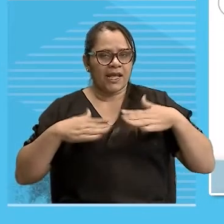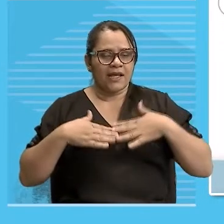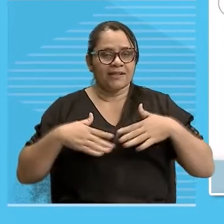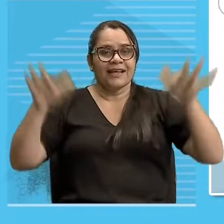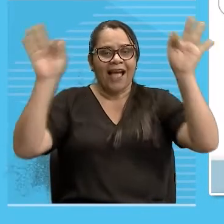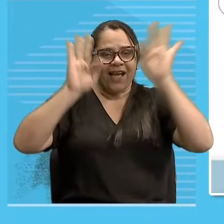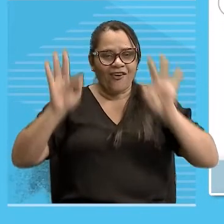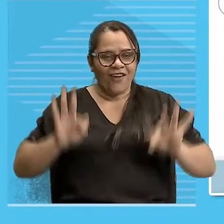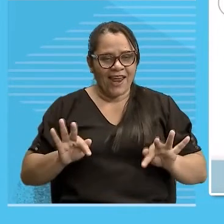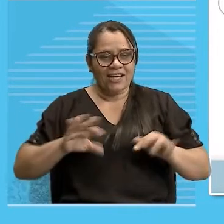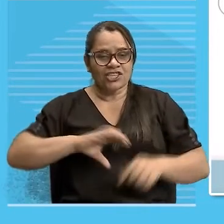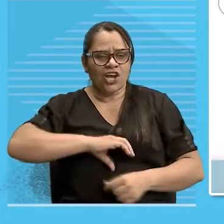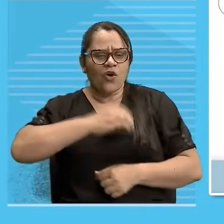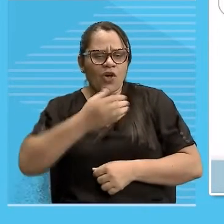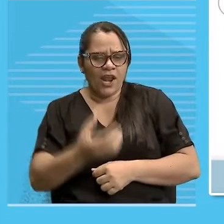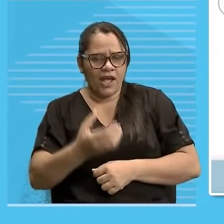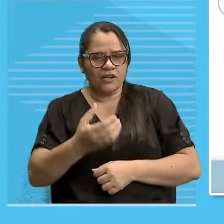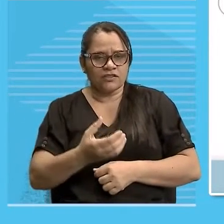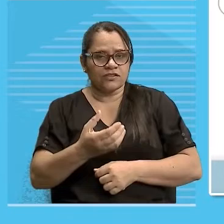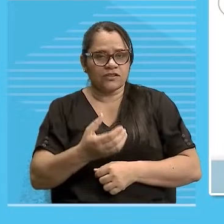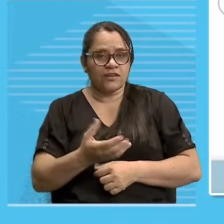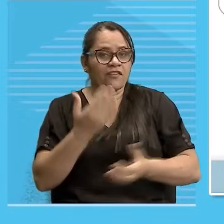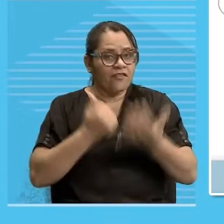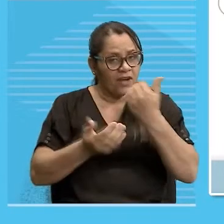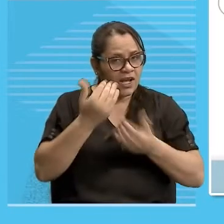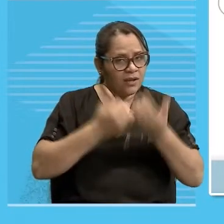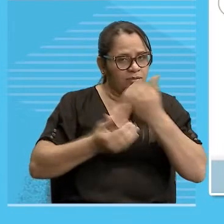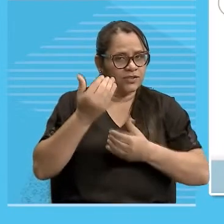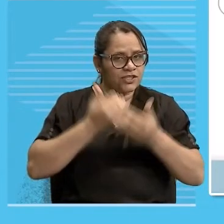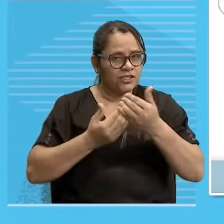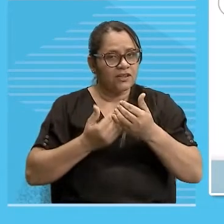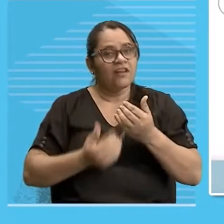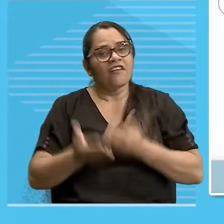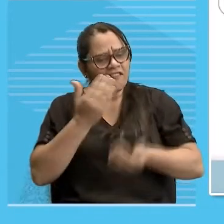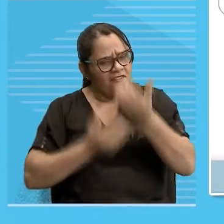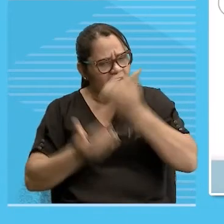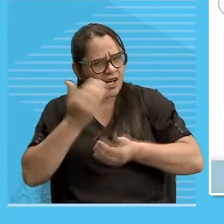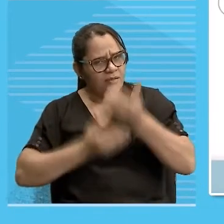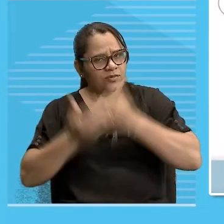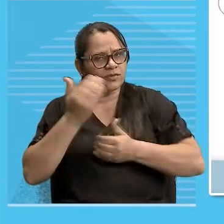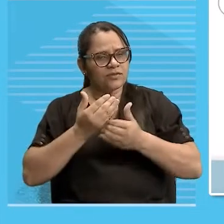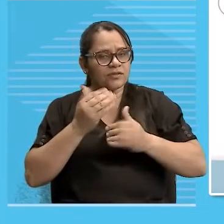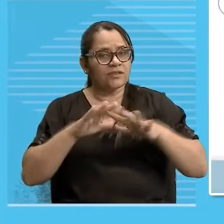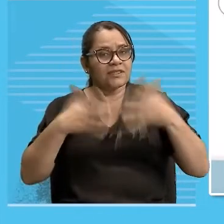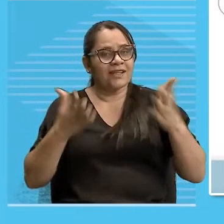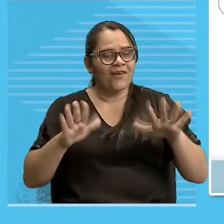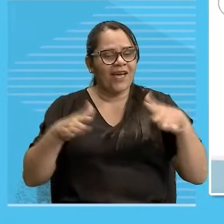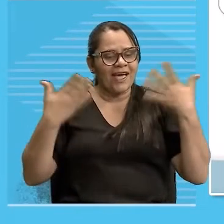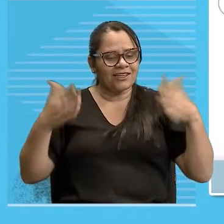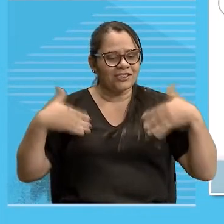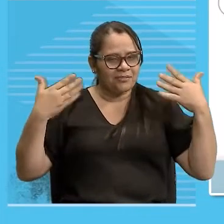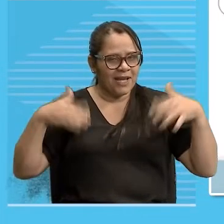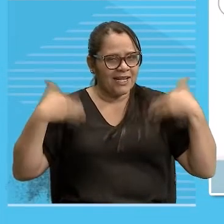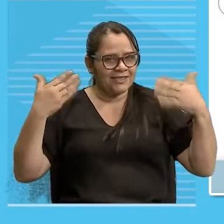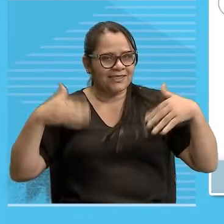Animação, estímulo. Coragem, avante, é. Bora. Vocês dizem, bora. Animação, hein, gente?